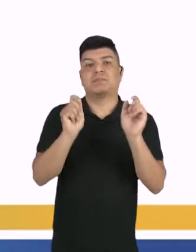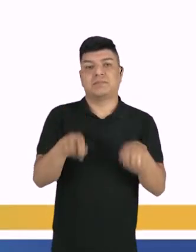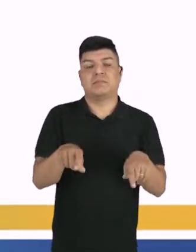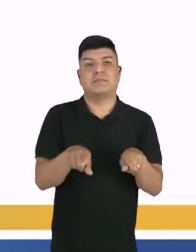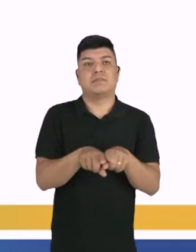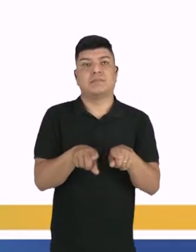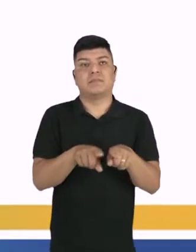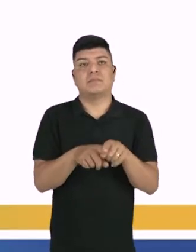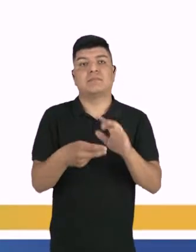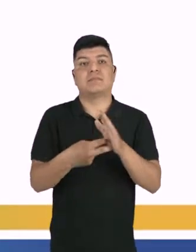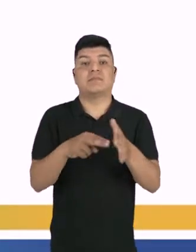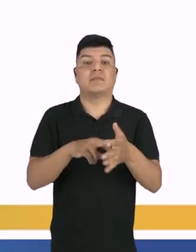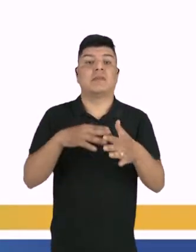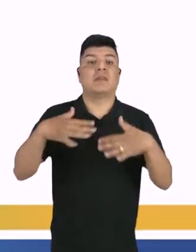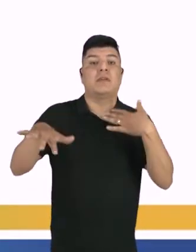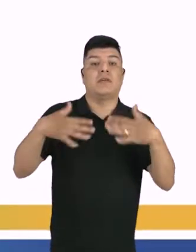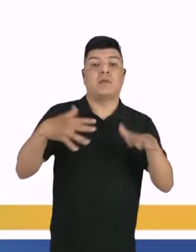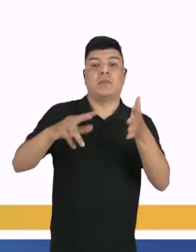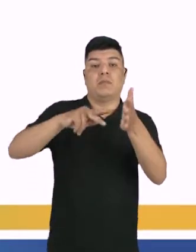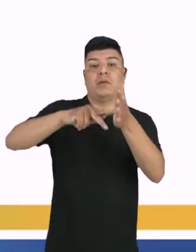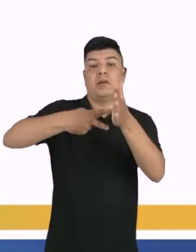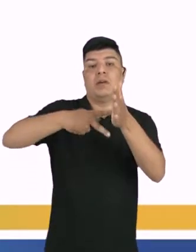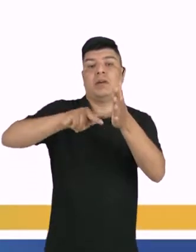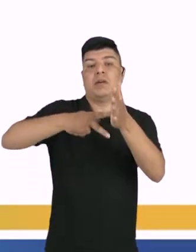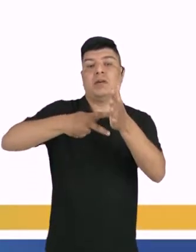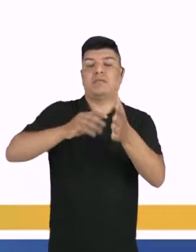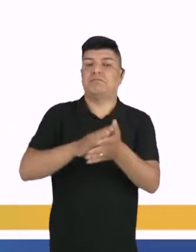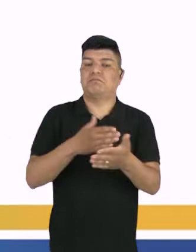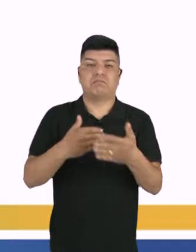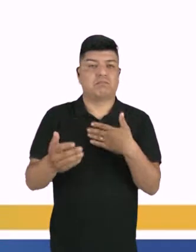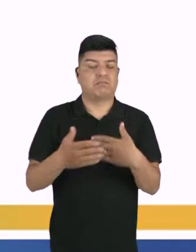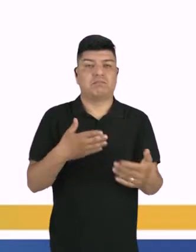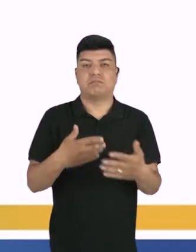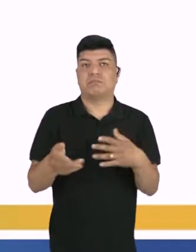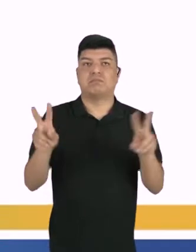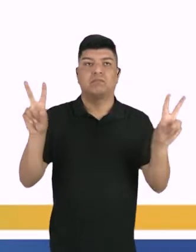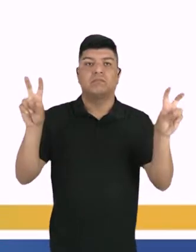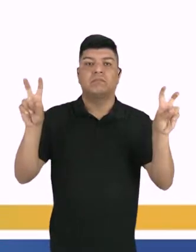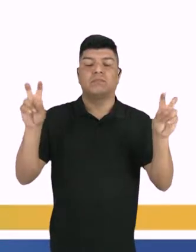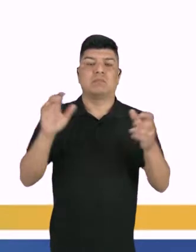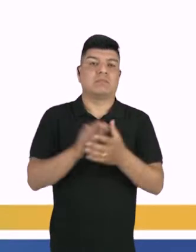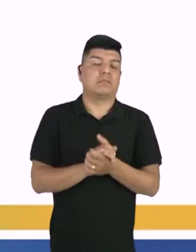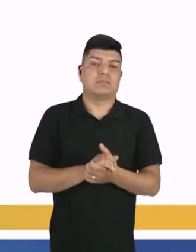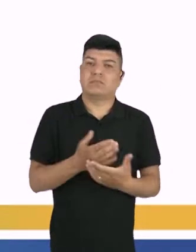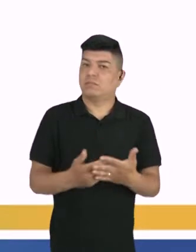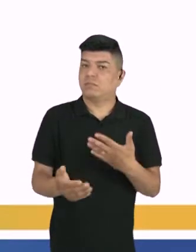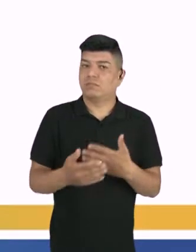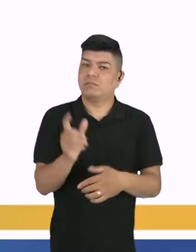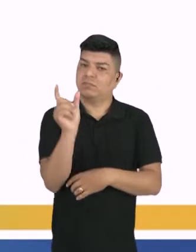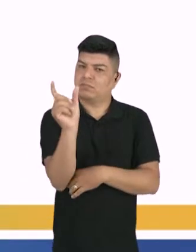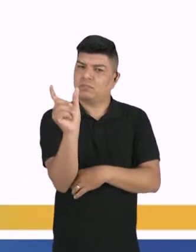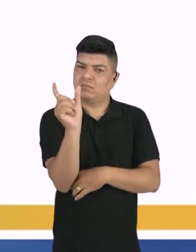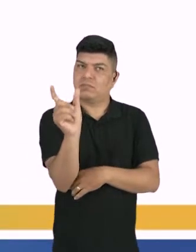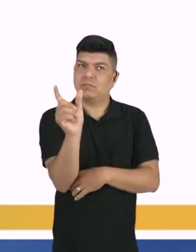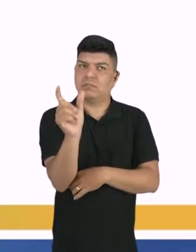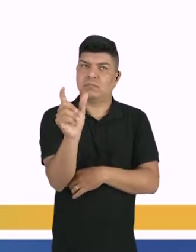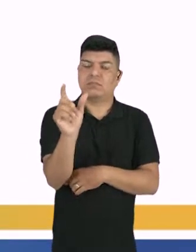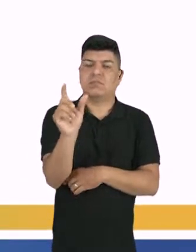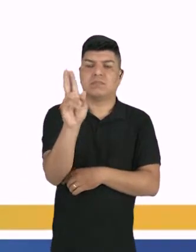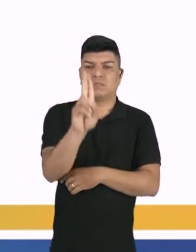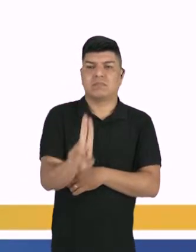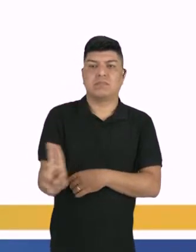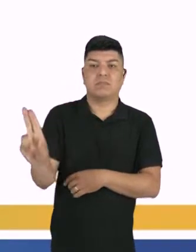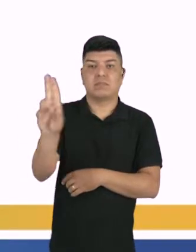o que é o movimento sindical? Independente do termo, independente da nomenclatura a ser